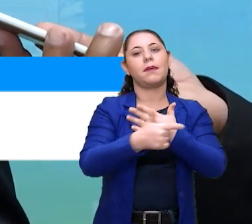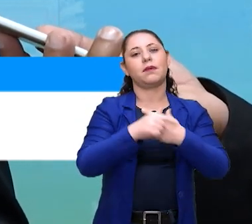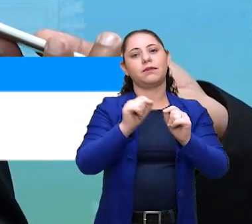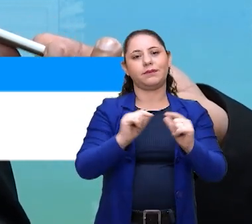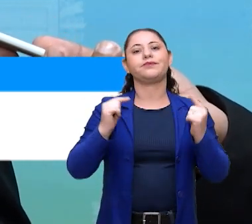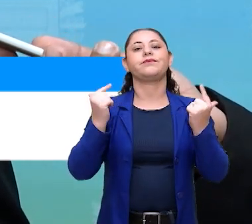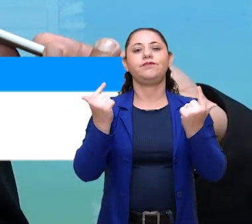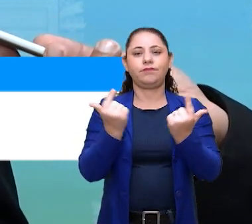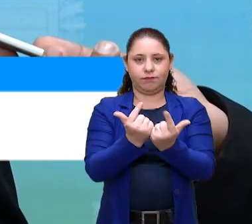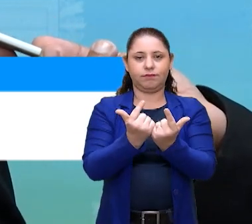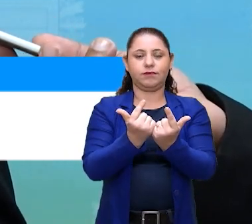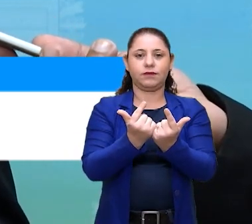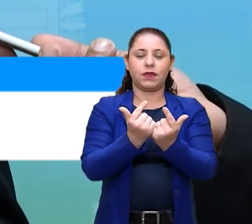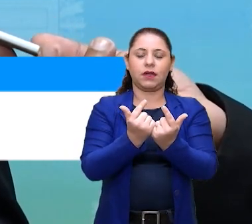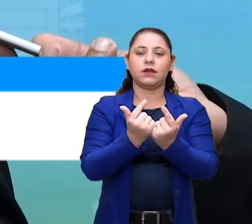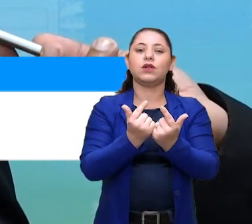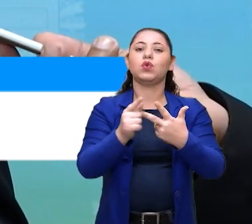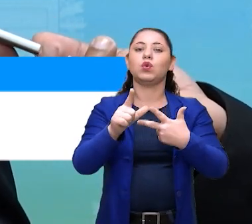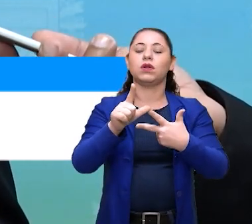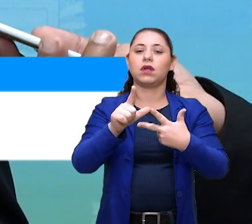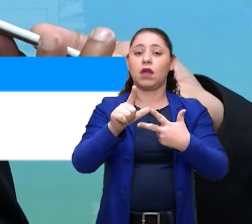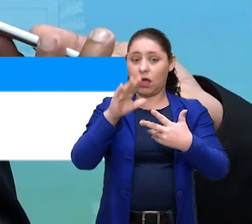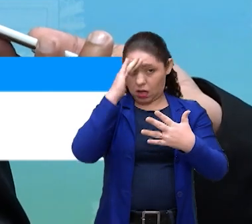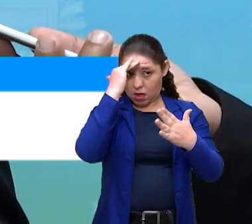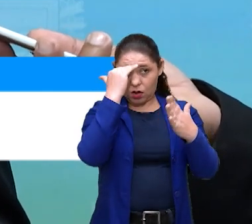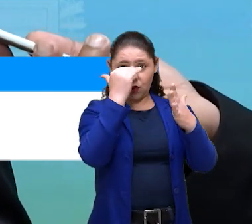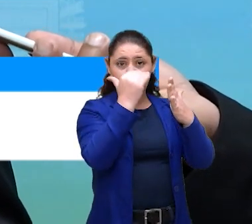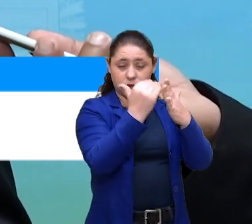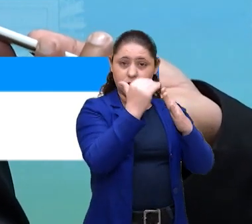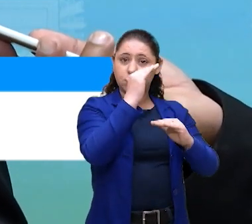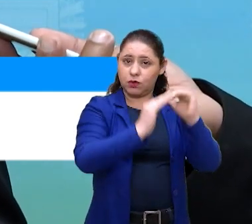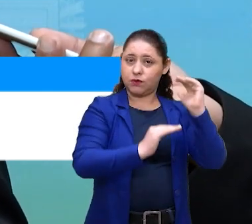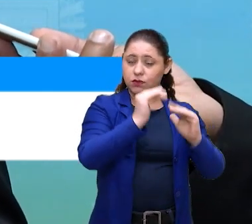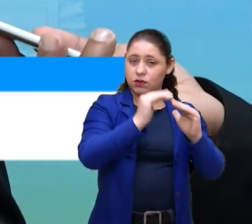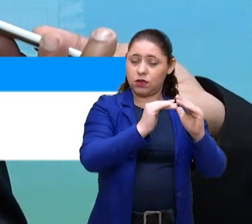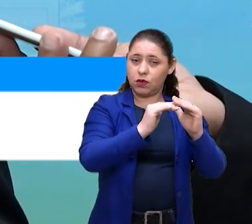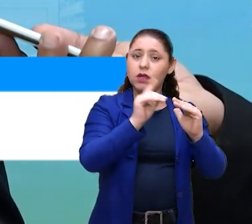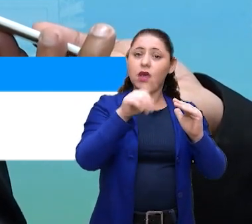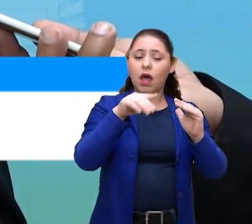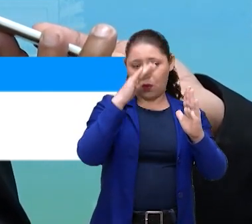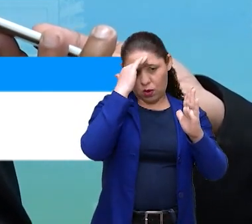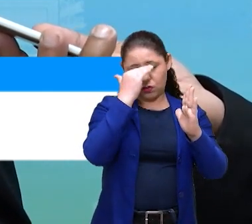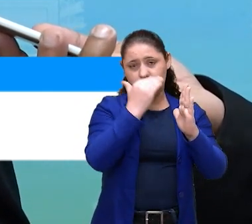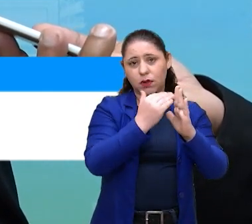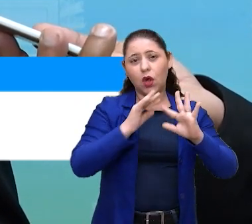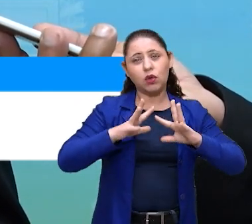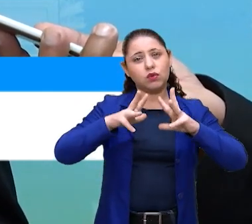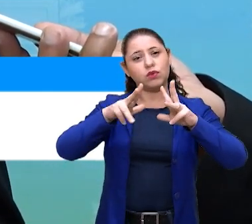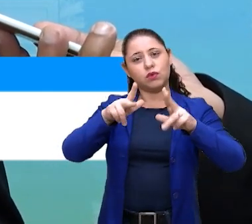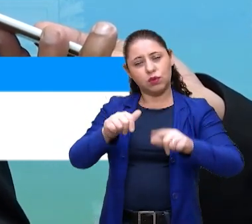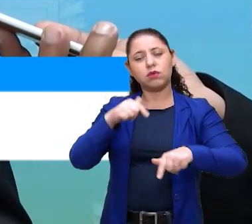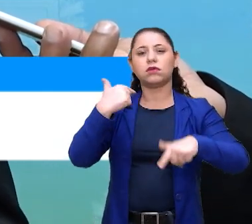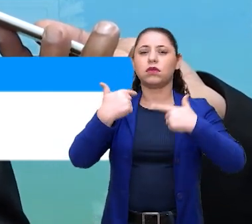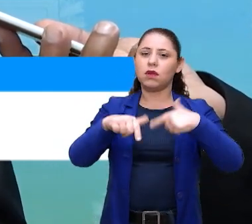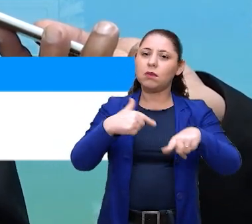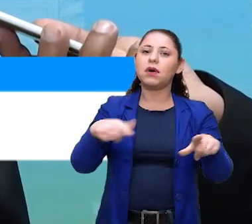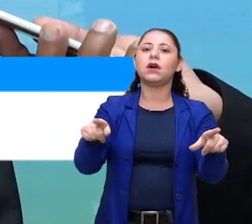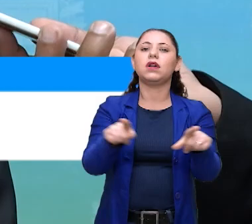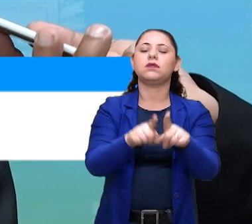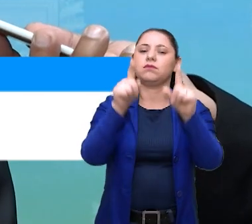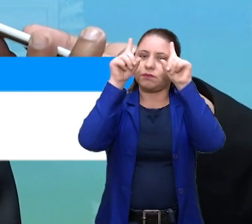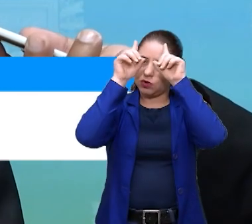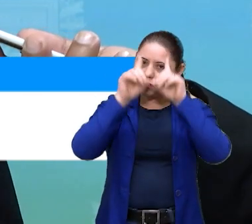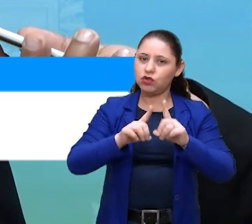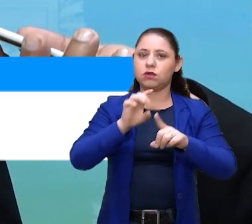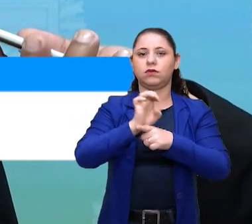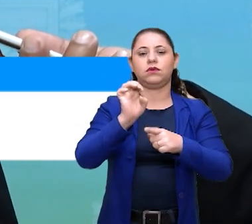é o papel da Assembleia Legislativa, do Poder Legislativo, reconhecer, e esse é um reconhecimento a todos que geram